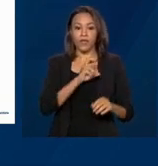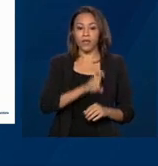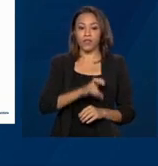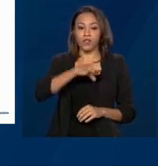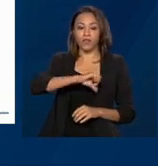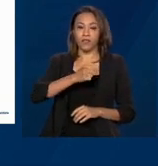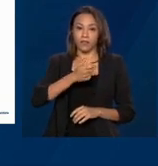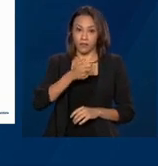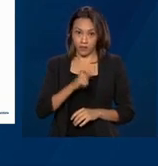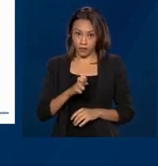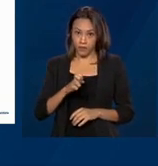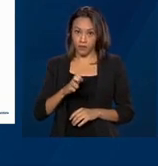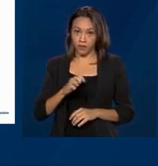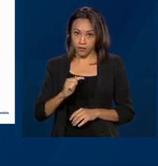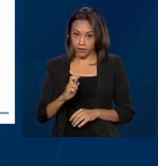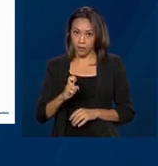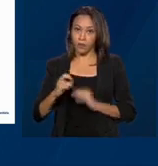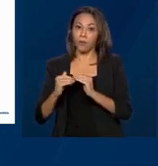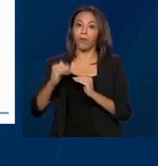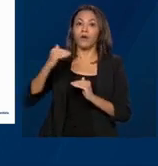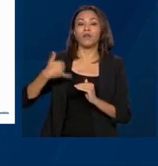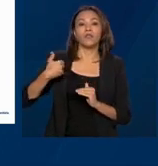595 maior de 60.